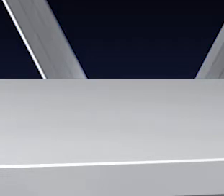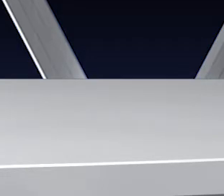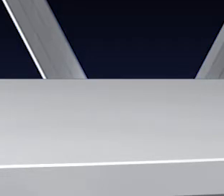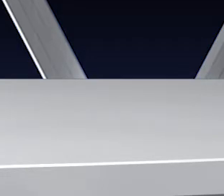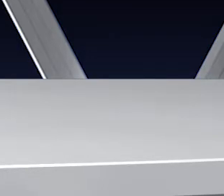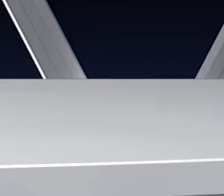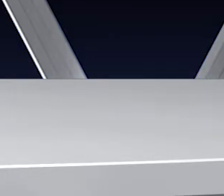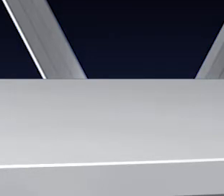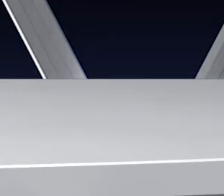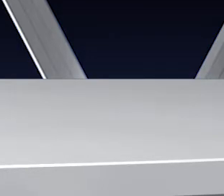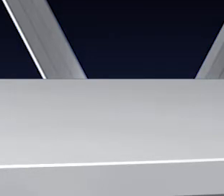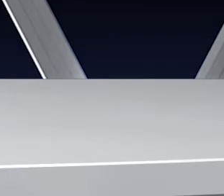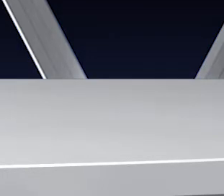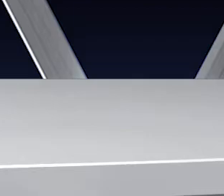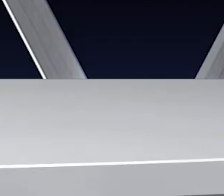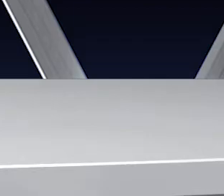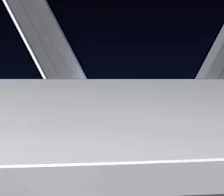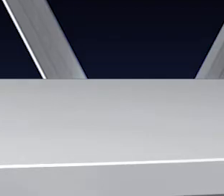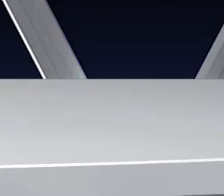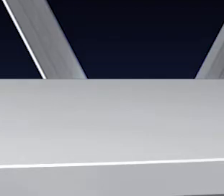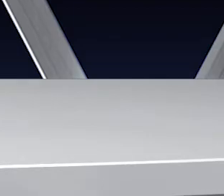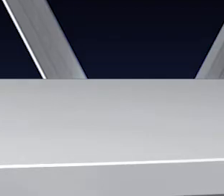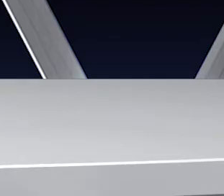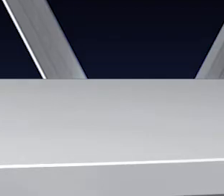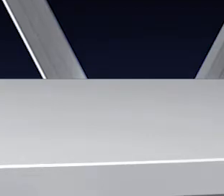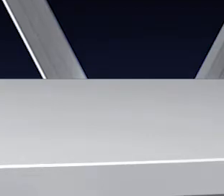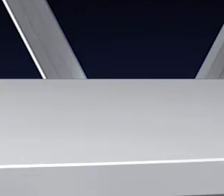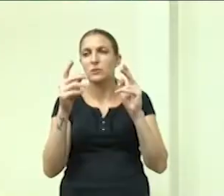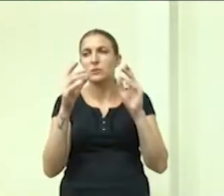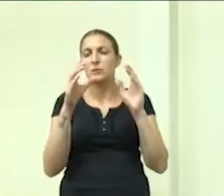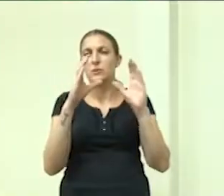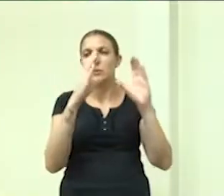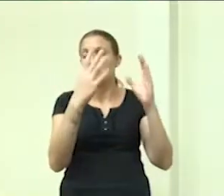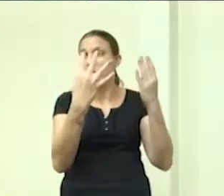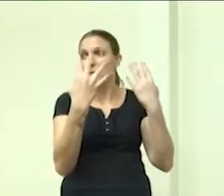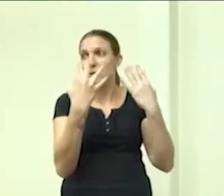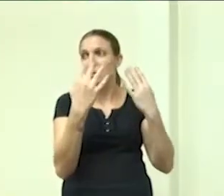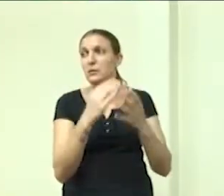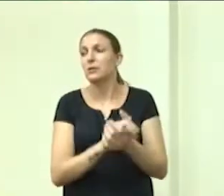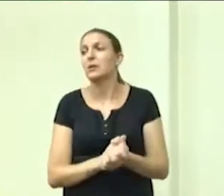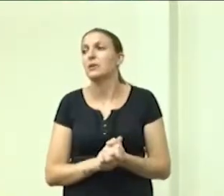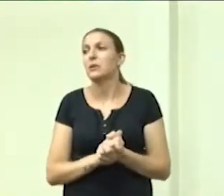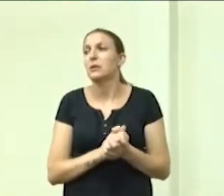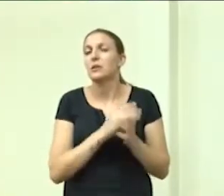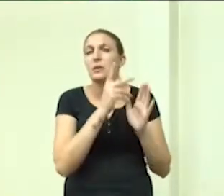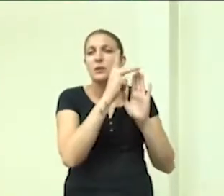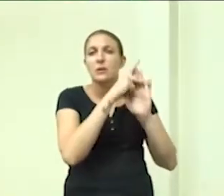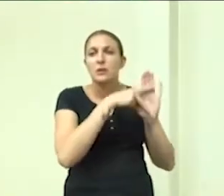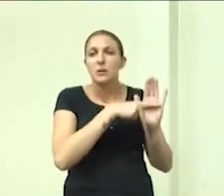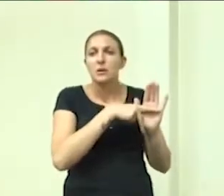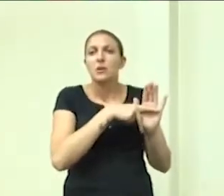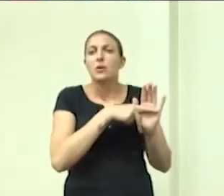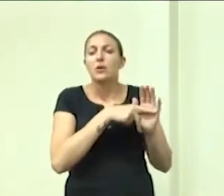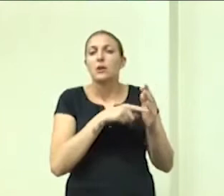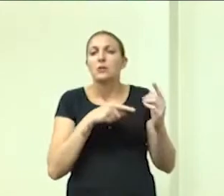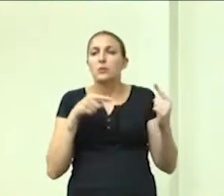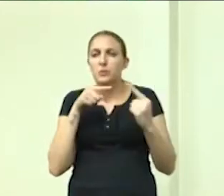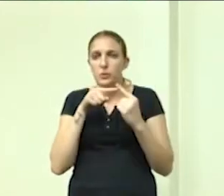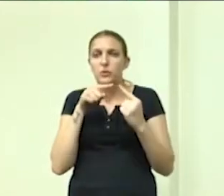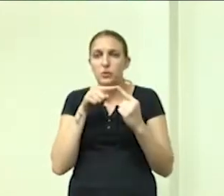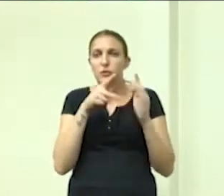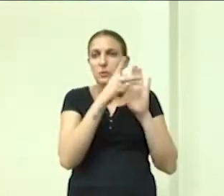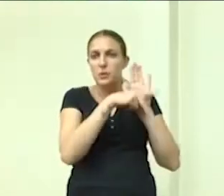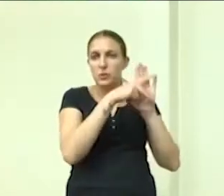foi aprovado com 15 votos favoráveis e 1 contrário. Então, o intuito desse projeto é estar fazendo